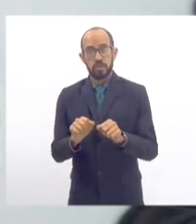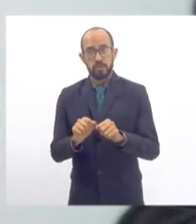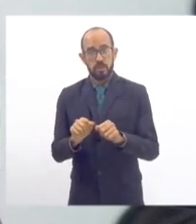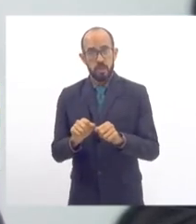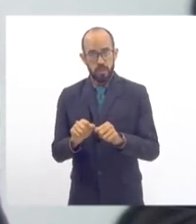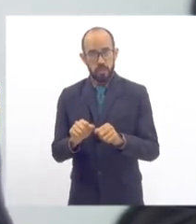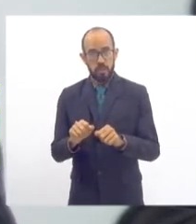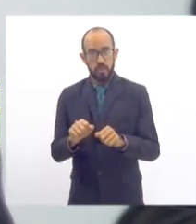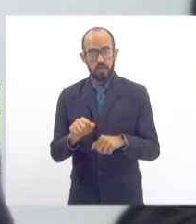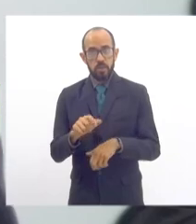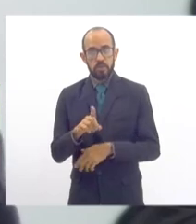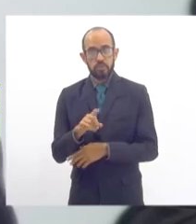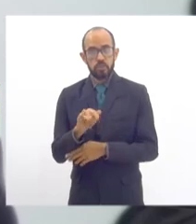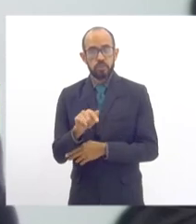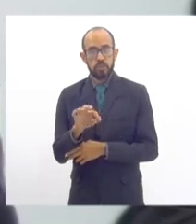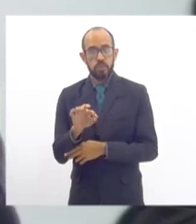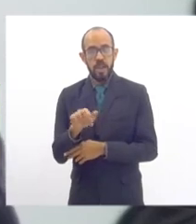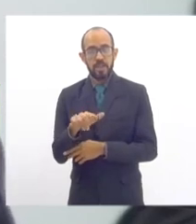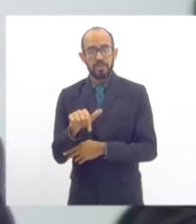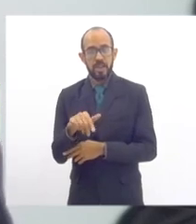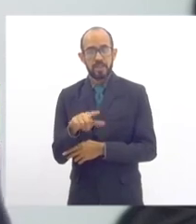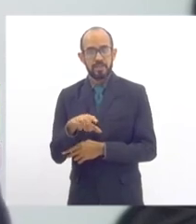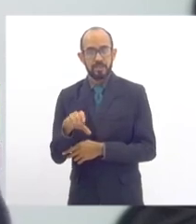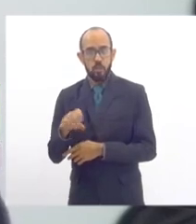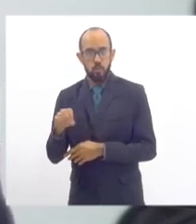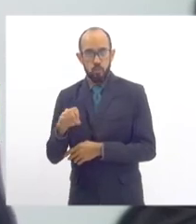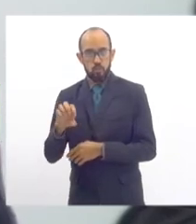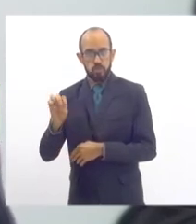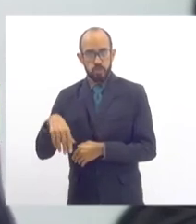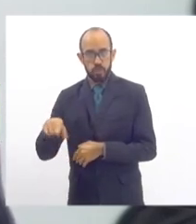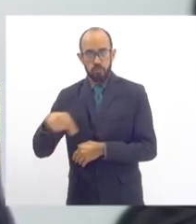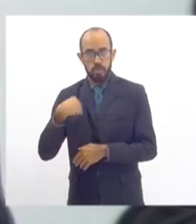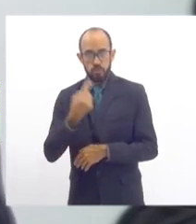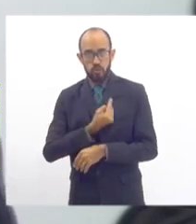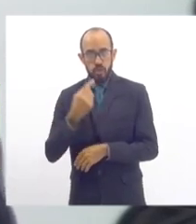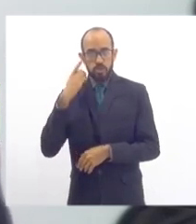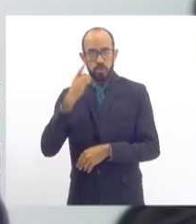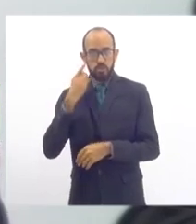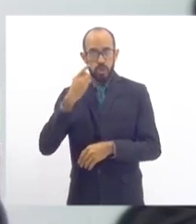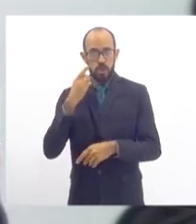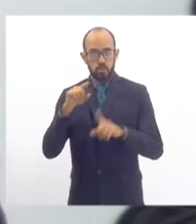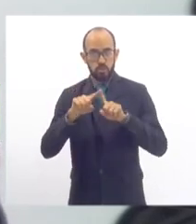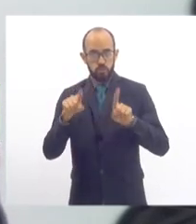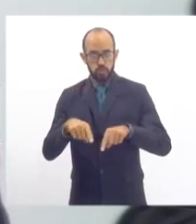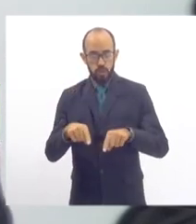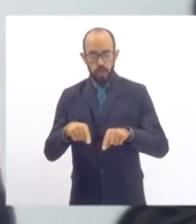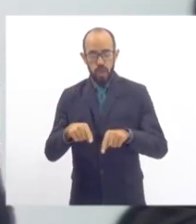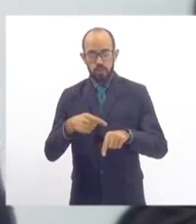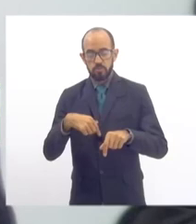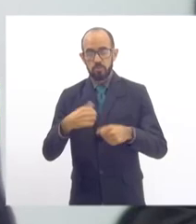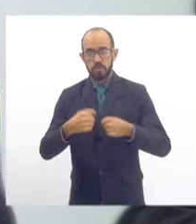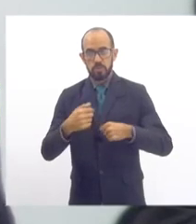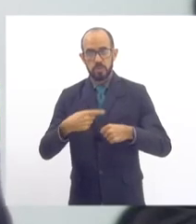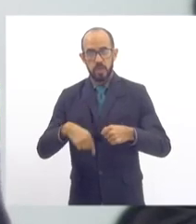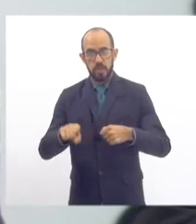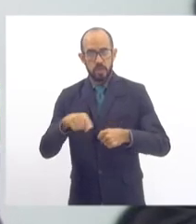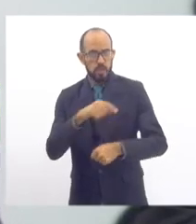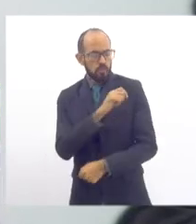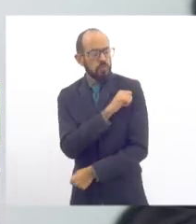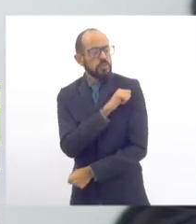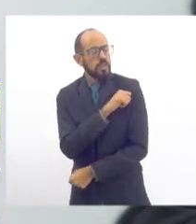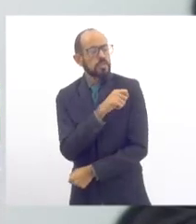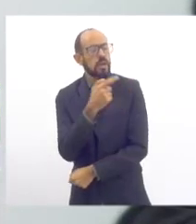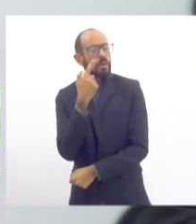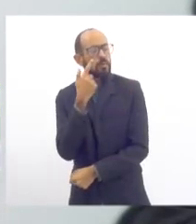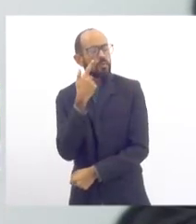conta é o órgão que recebeu o dinheiro. Cabe nós, deputados, e também os servidores, buscar e fiscalizar e saber para onde está indo esse